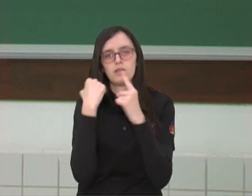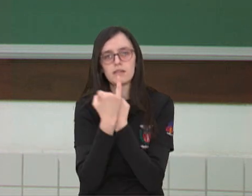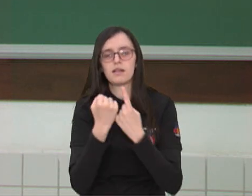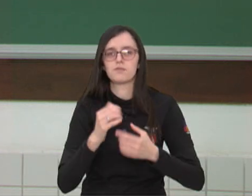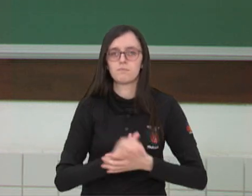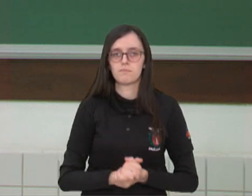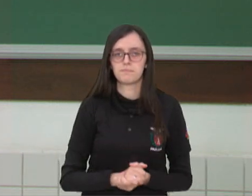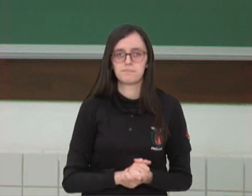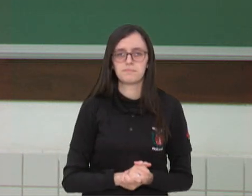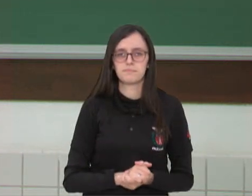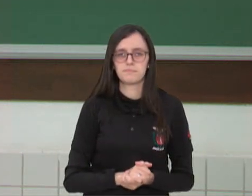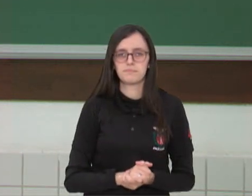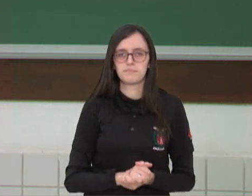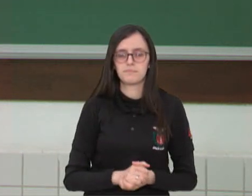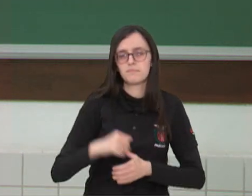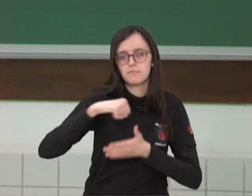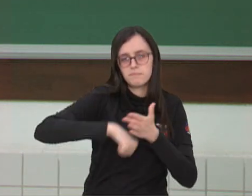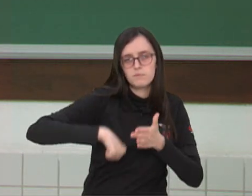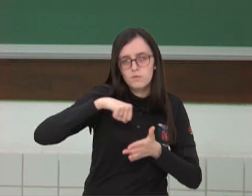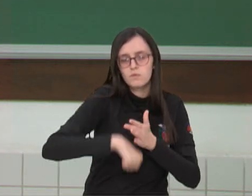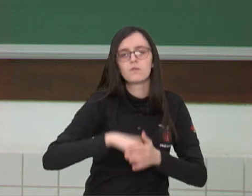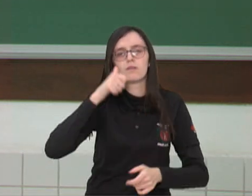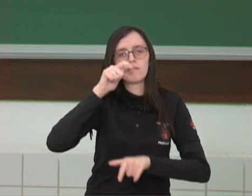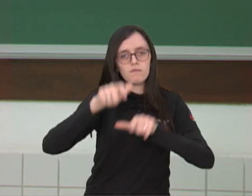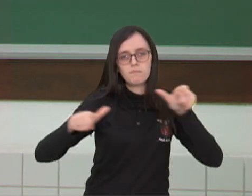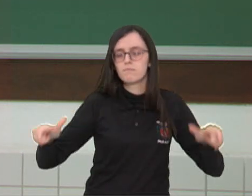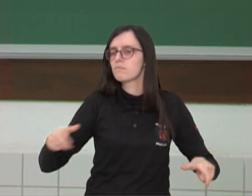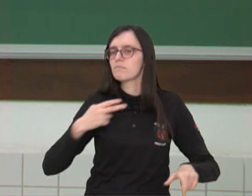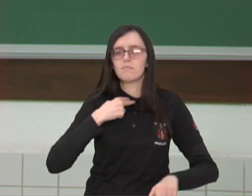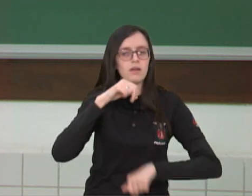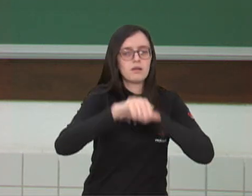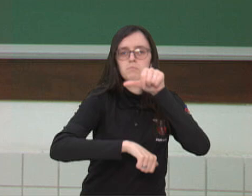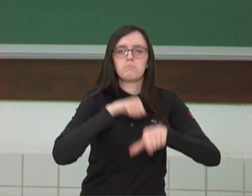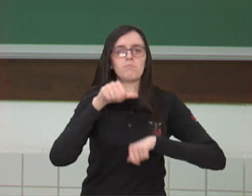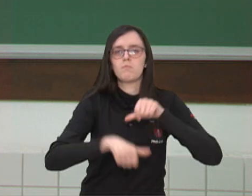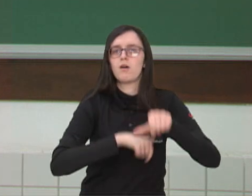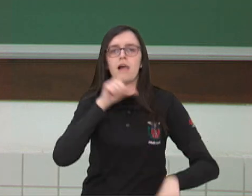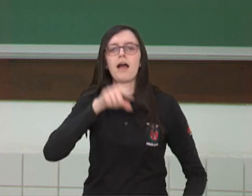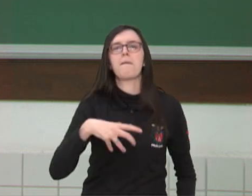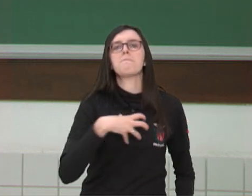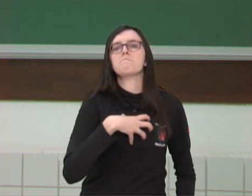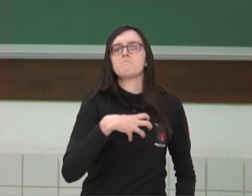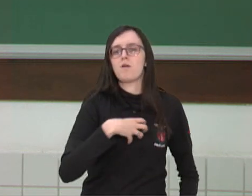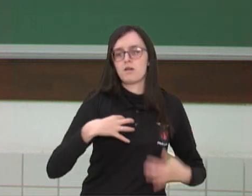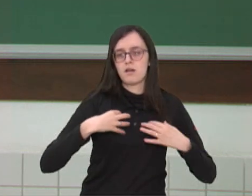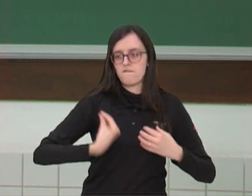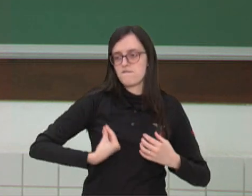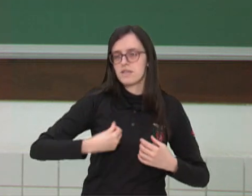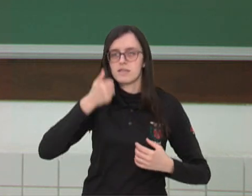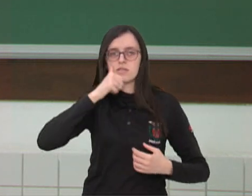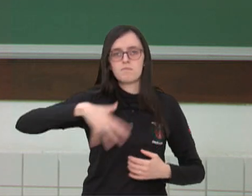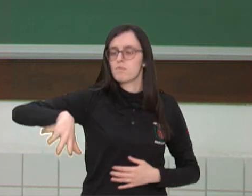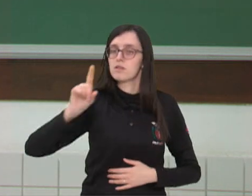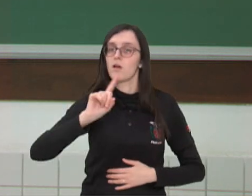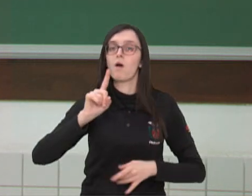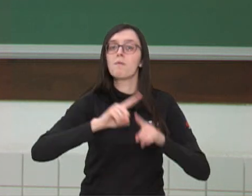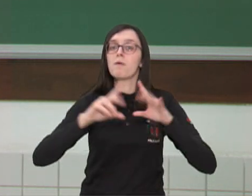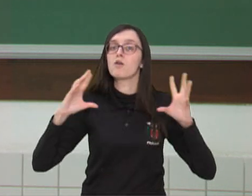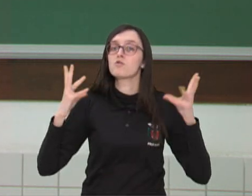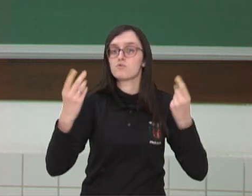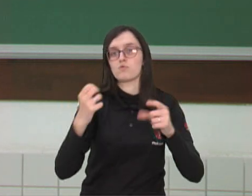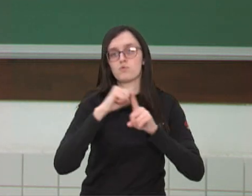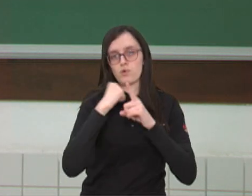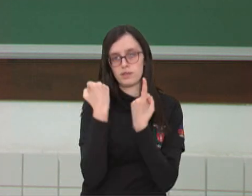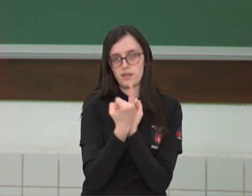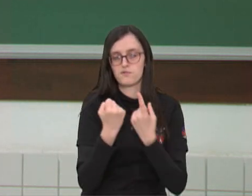sociedade. As lutas femininas não modificam simplesmente o modo de vida das mulheres, mas toda a